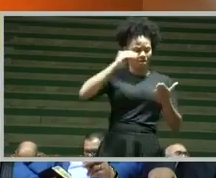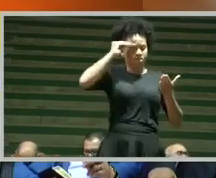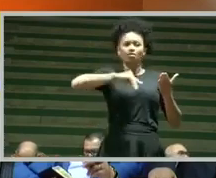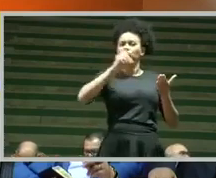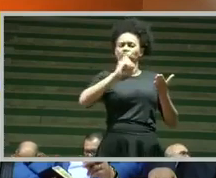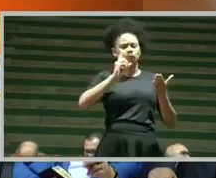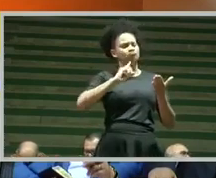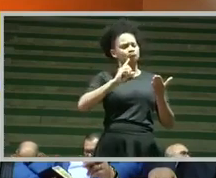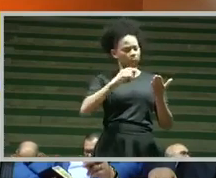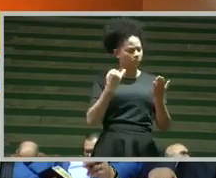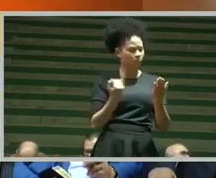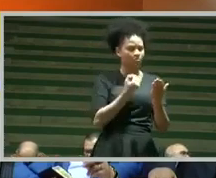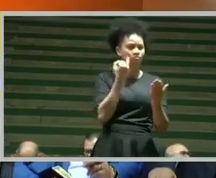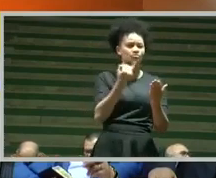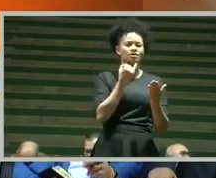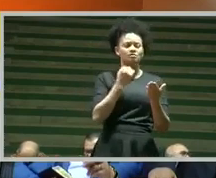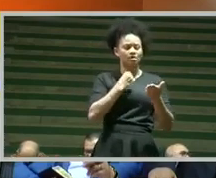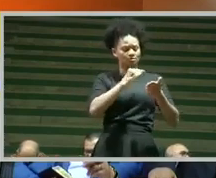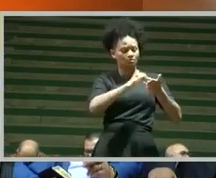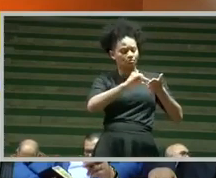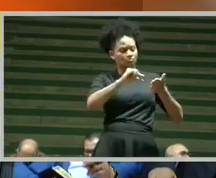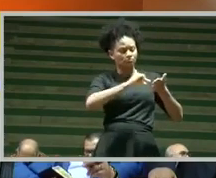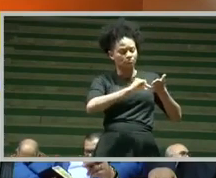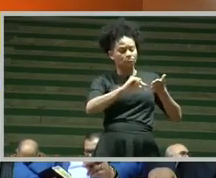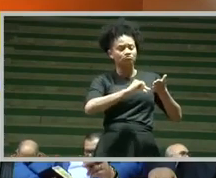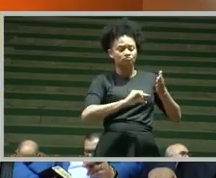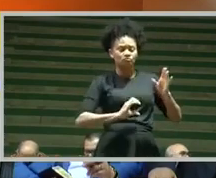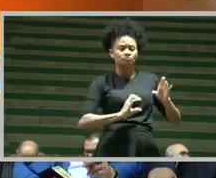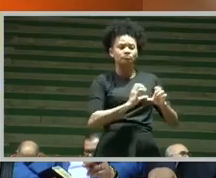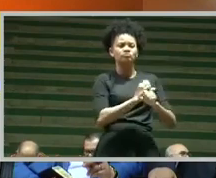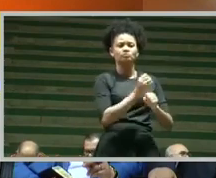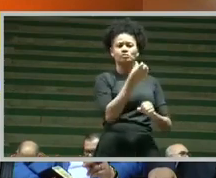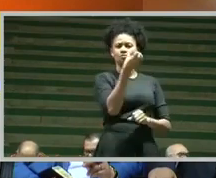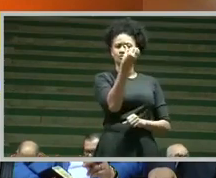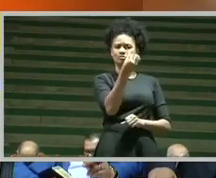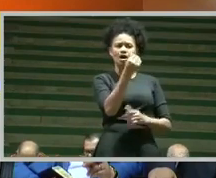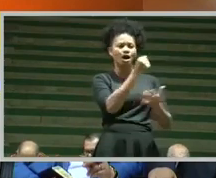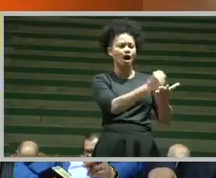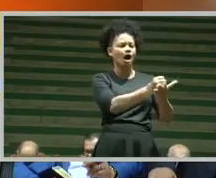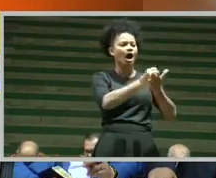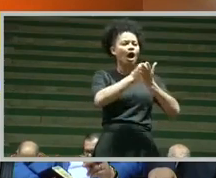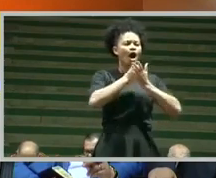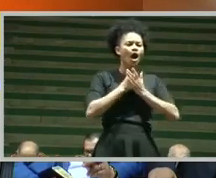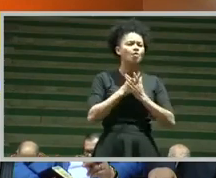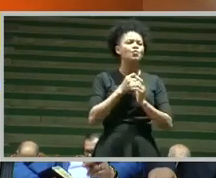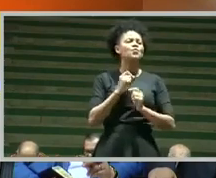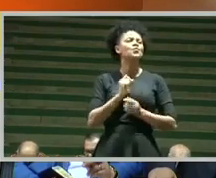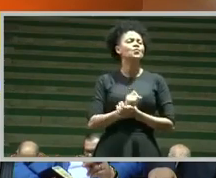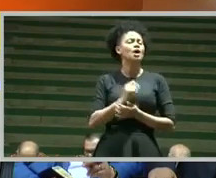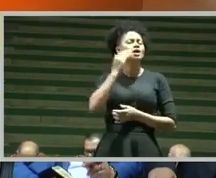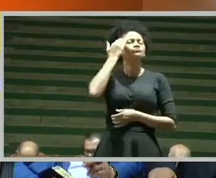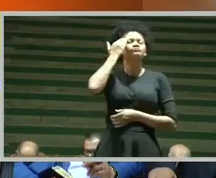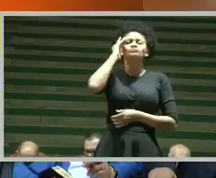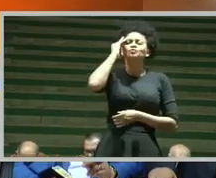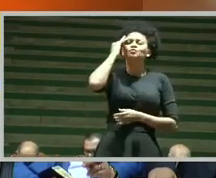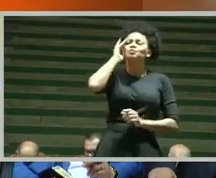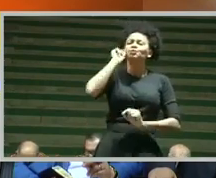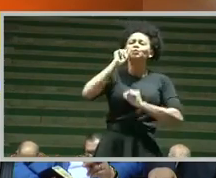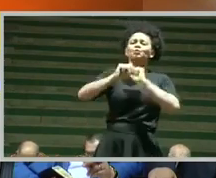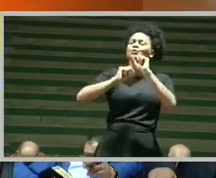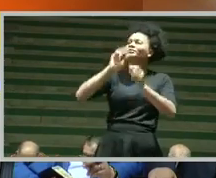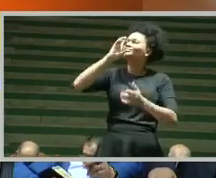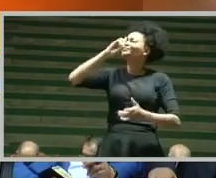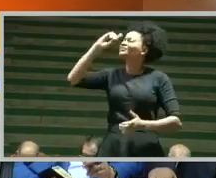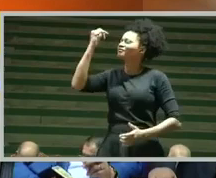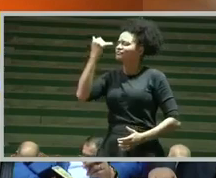e que são apenas 6 versos e que isso nos ajudará a entendermos o que Deus tem a